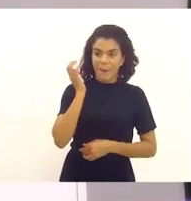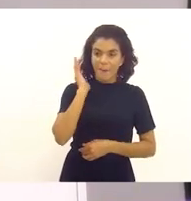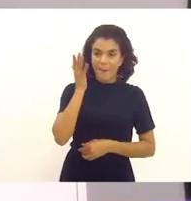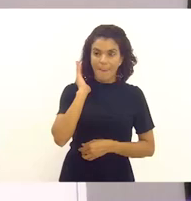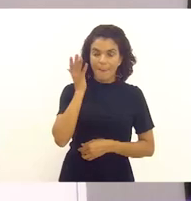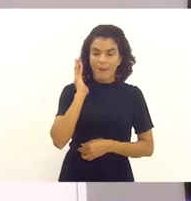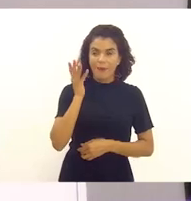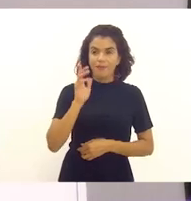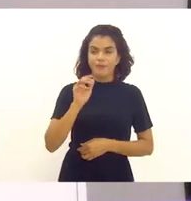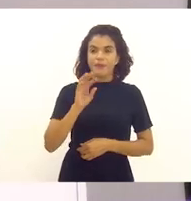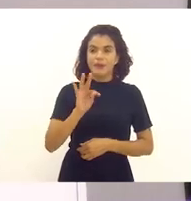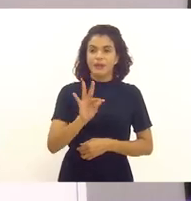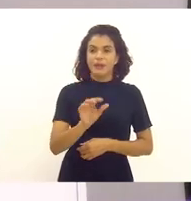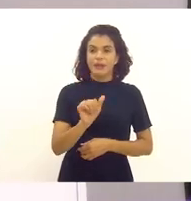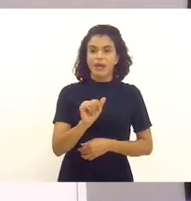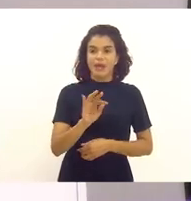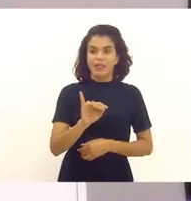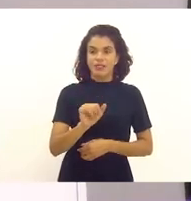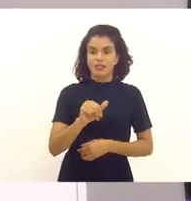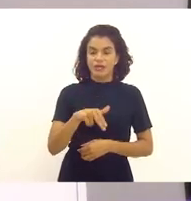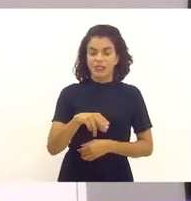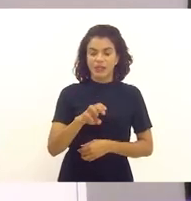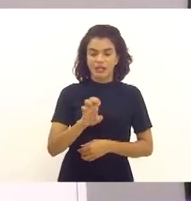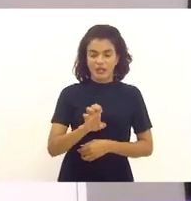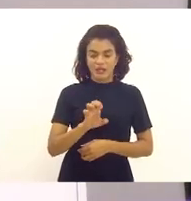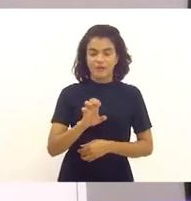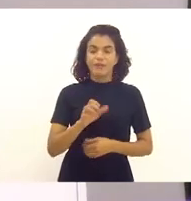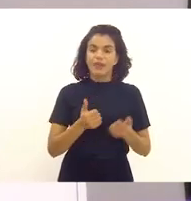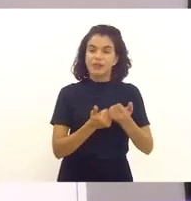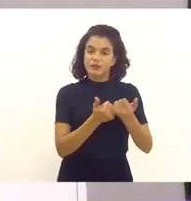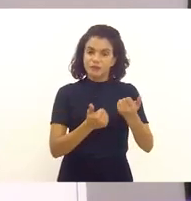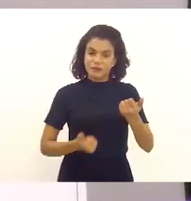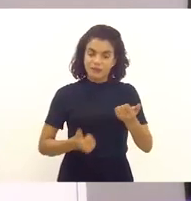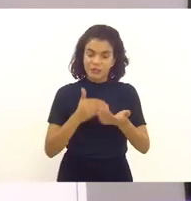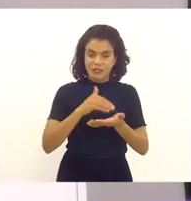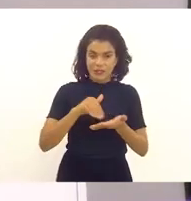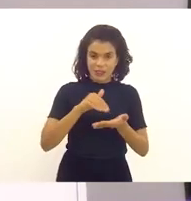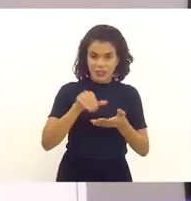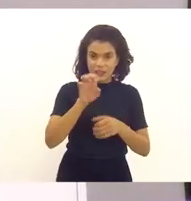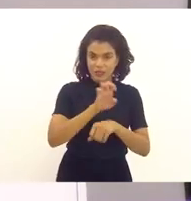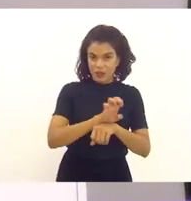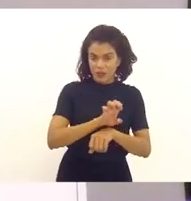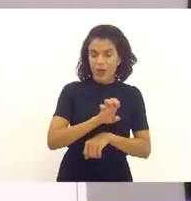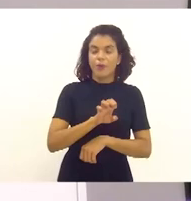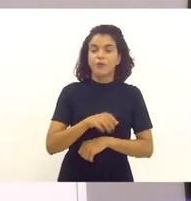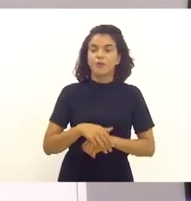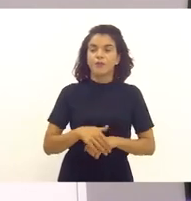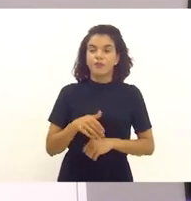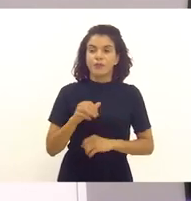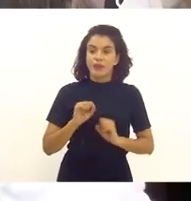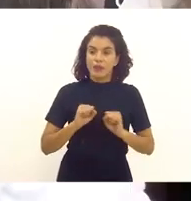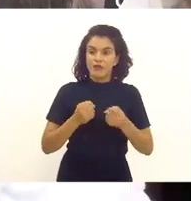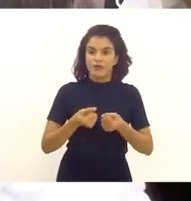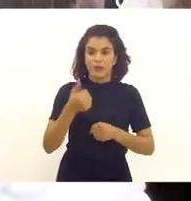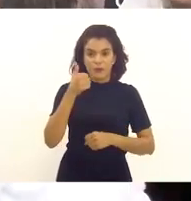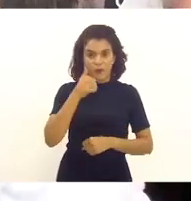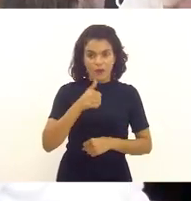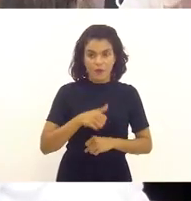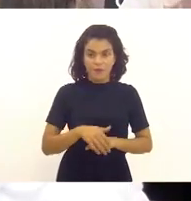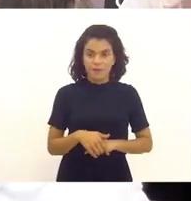Tatiane Queiroz superintendente da Secretaria Estadual de mulher do Estado do Rio de Janeiro